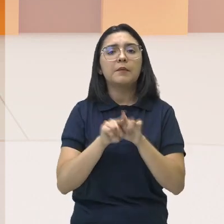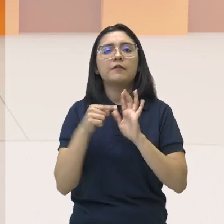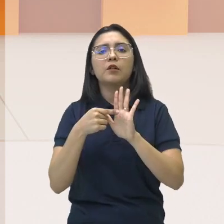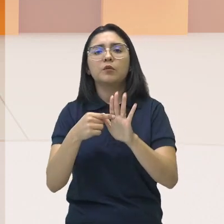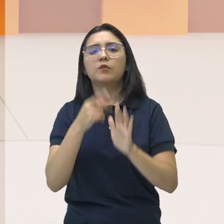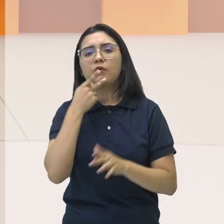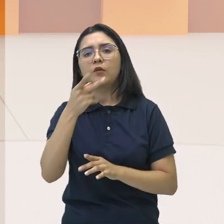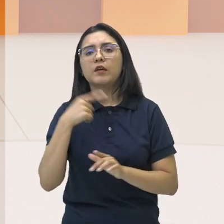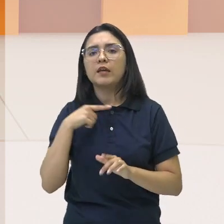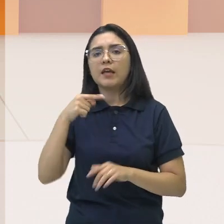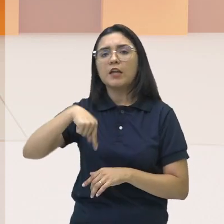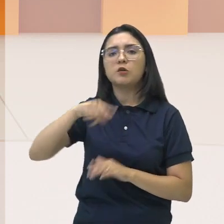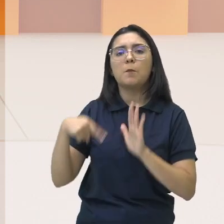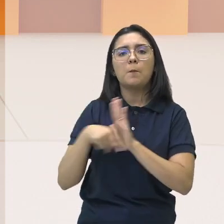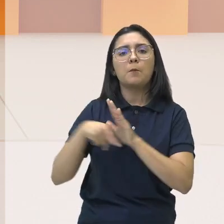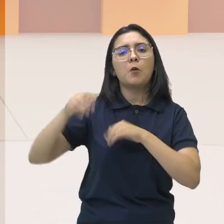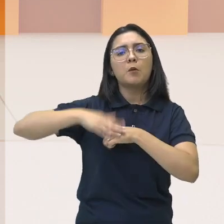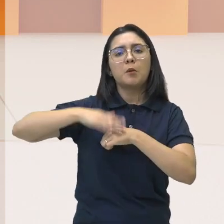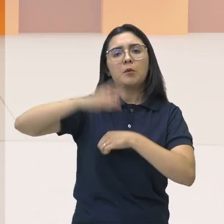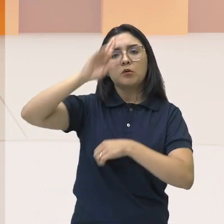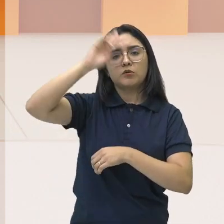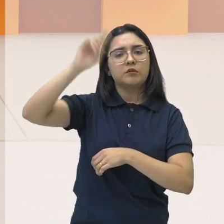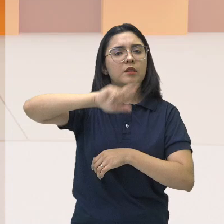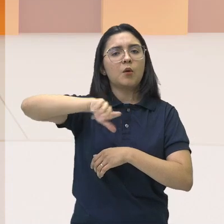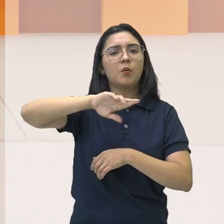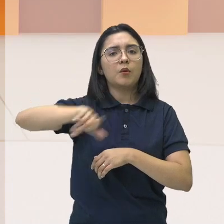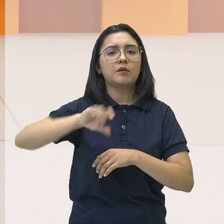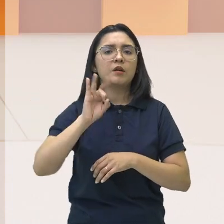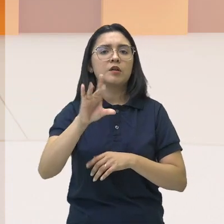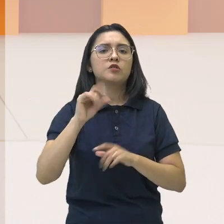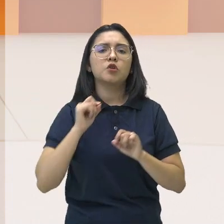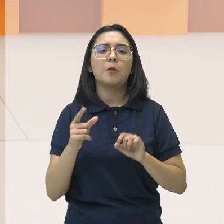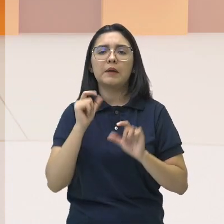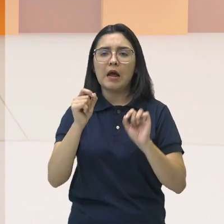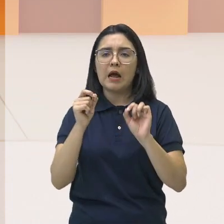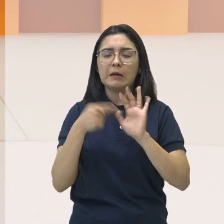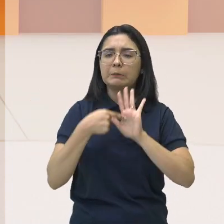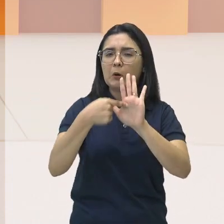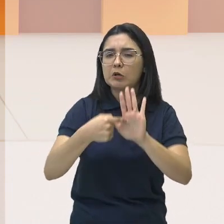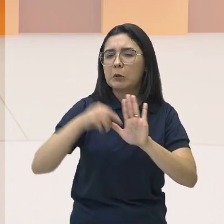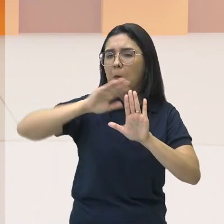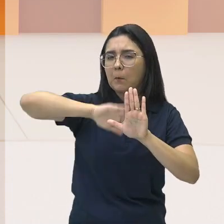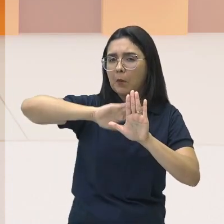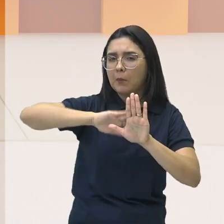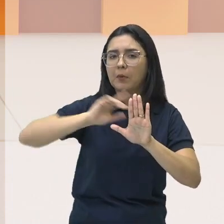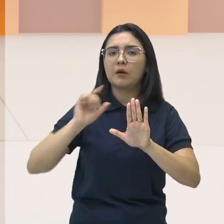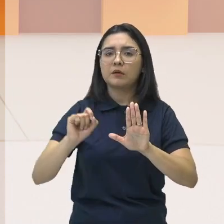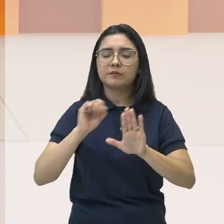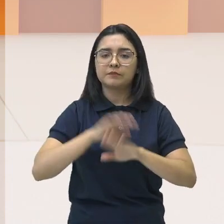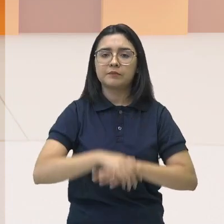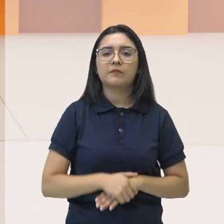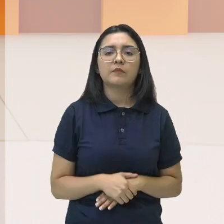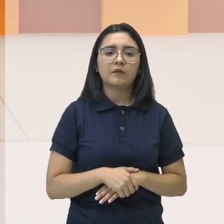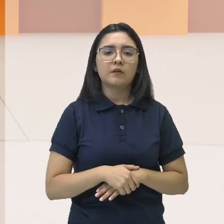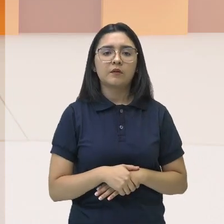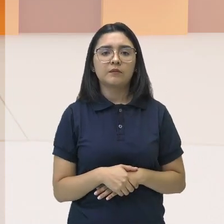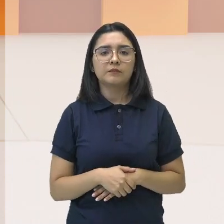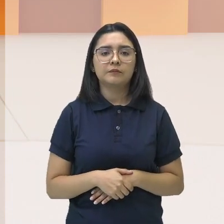de que eles são os próprios patrões, e na realidade não. Isso é só para mascarar essa precarização das relações de